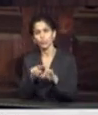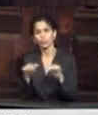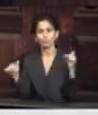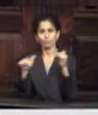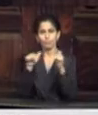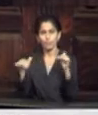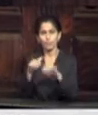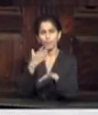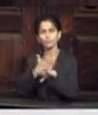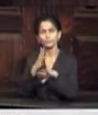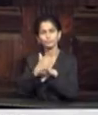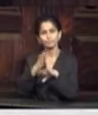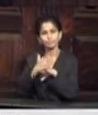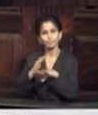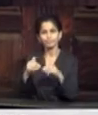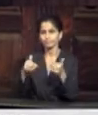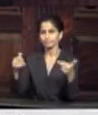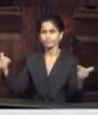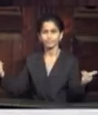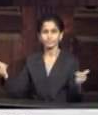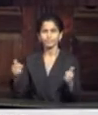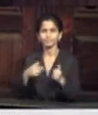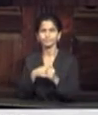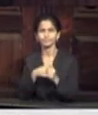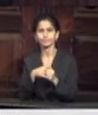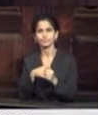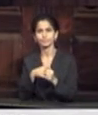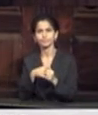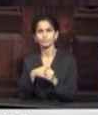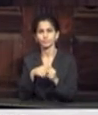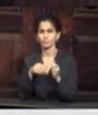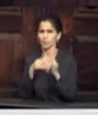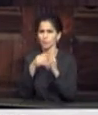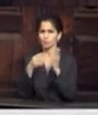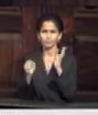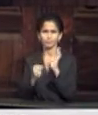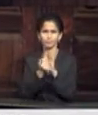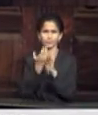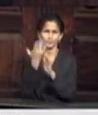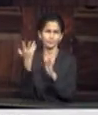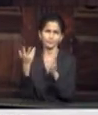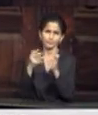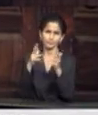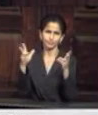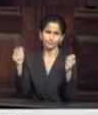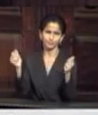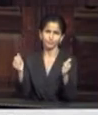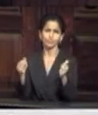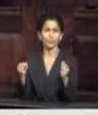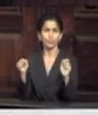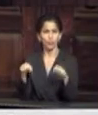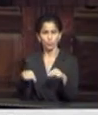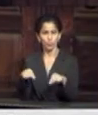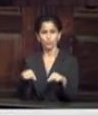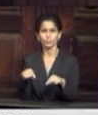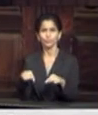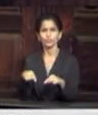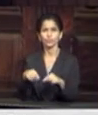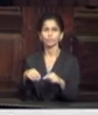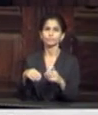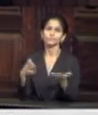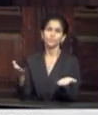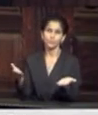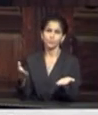profissional. Entretanto, há vários elementos na conjuntura atual que